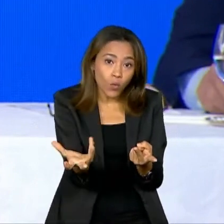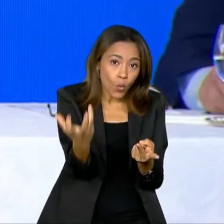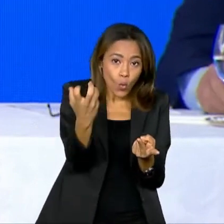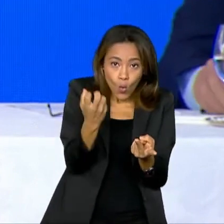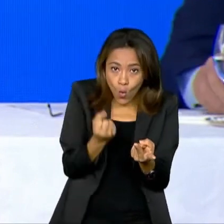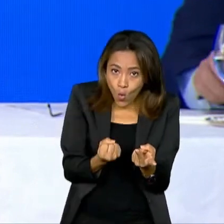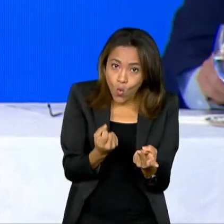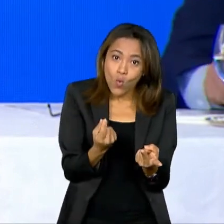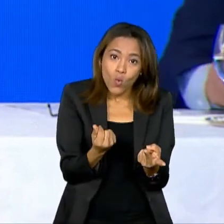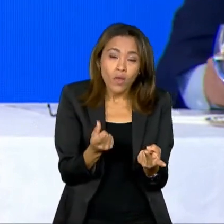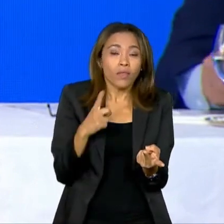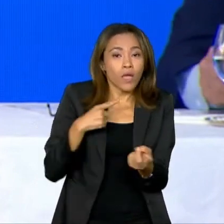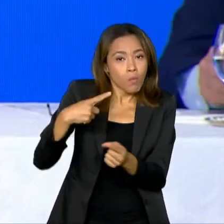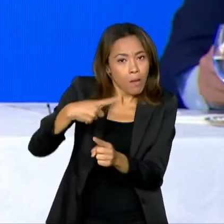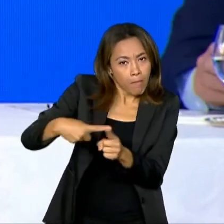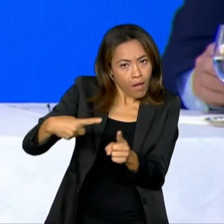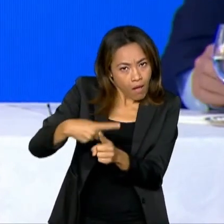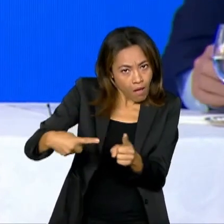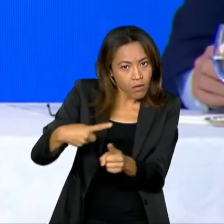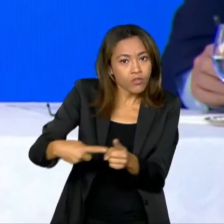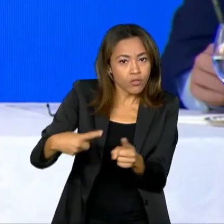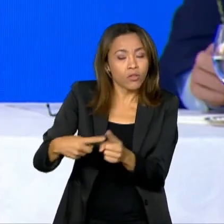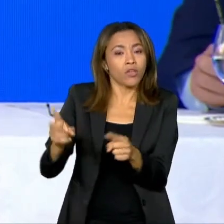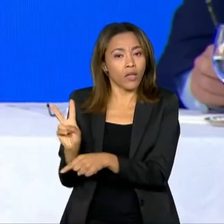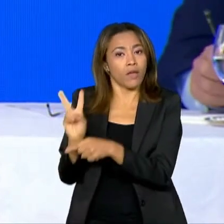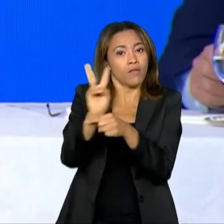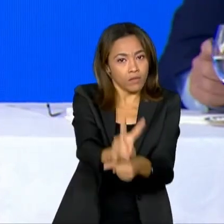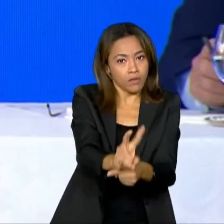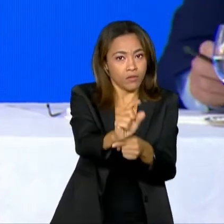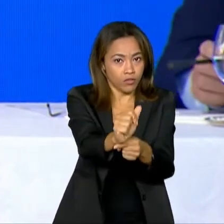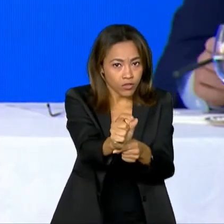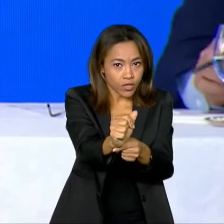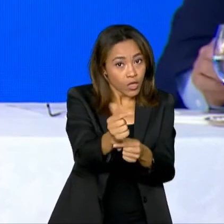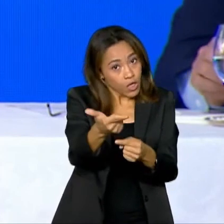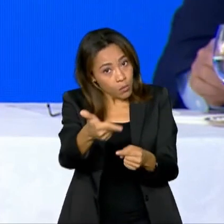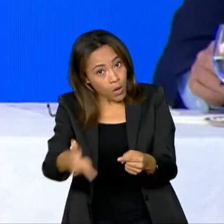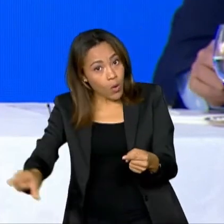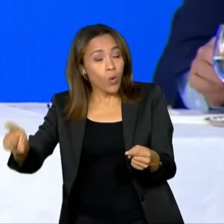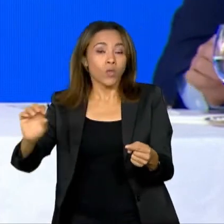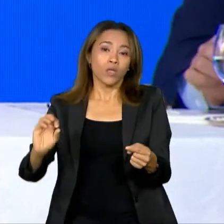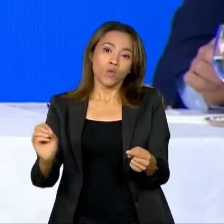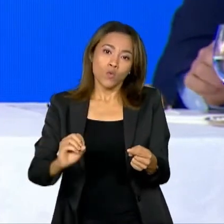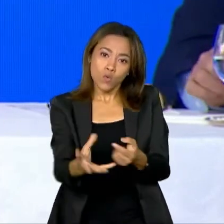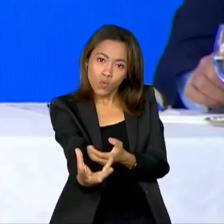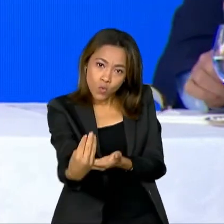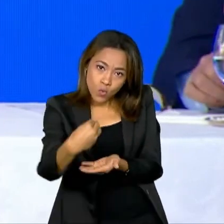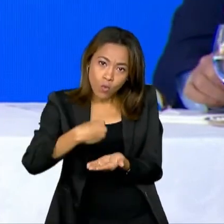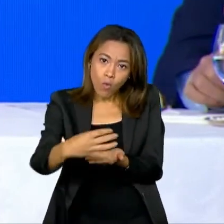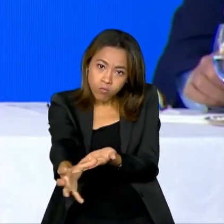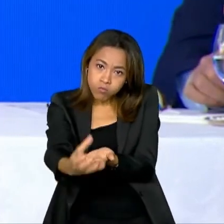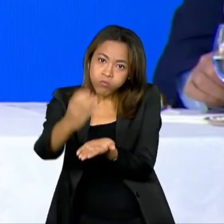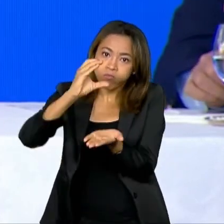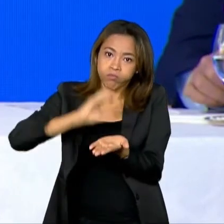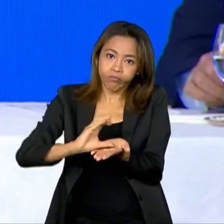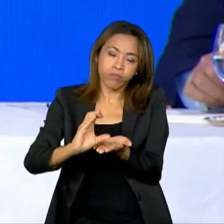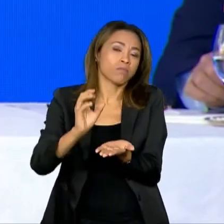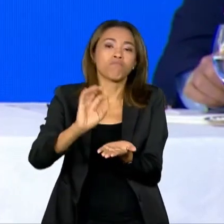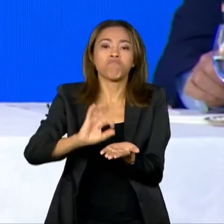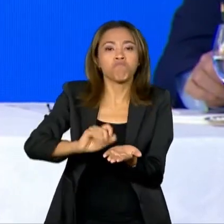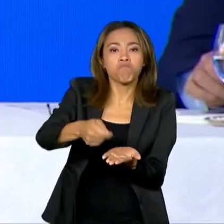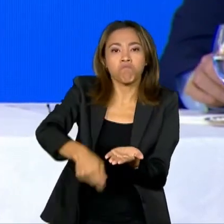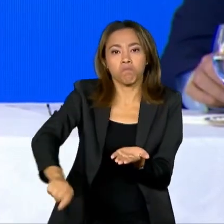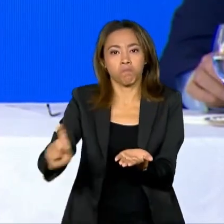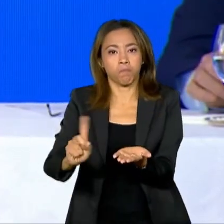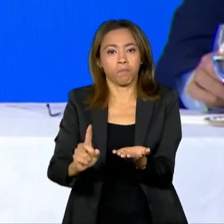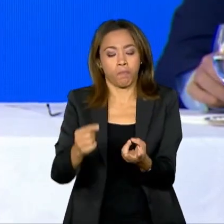ou seja, uma parte é financiamento, mas uma parte é não reembolsável. A depreciação